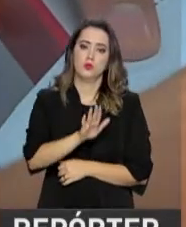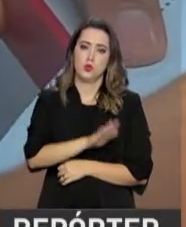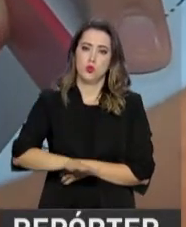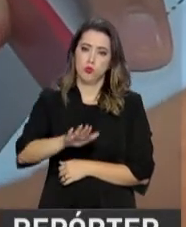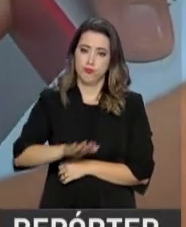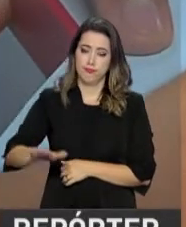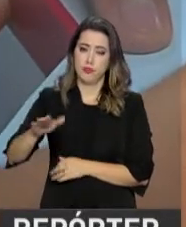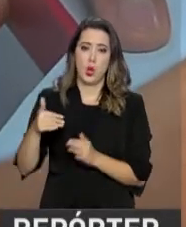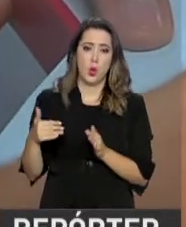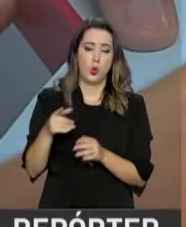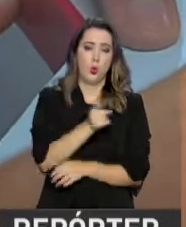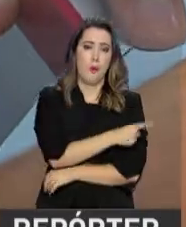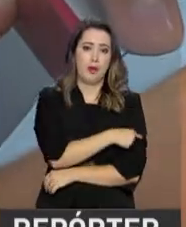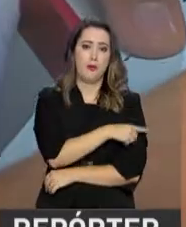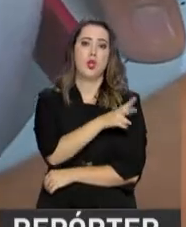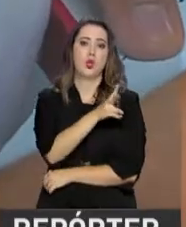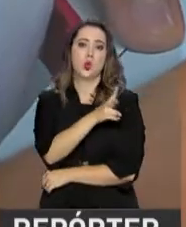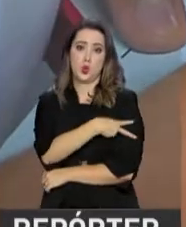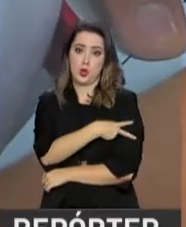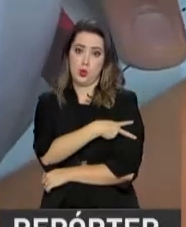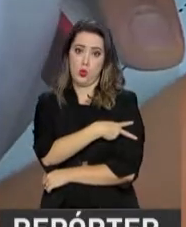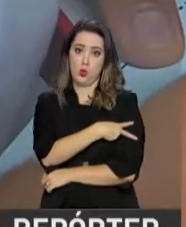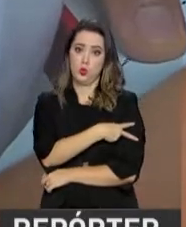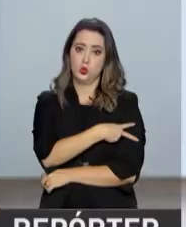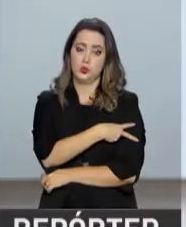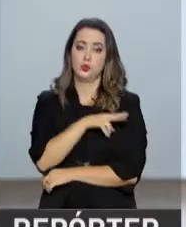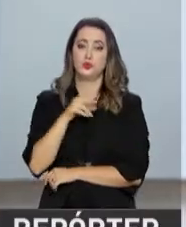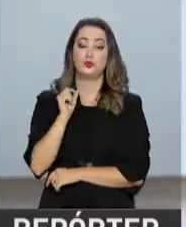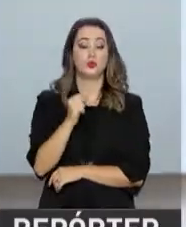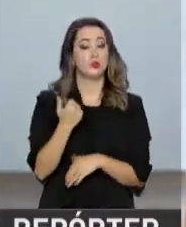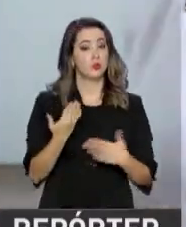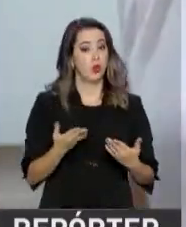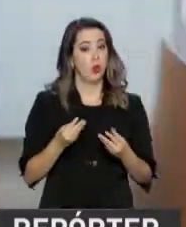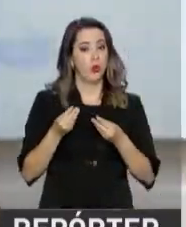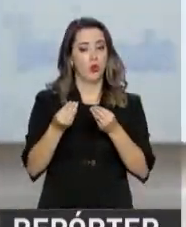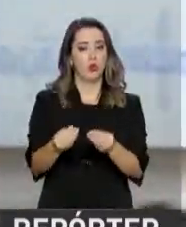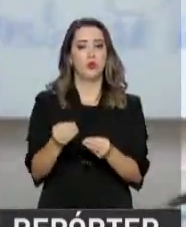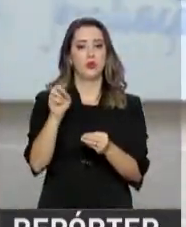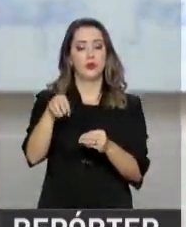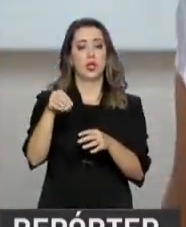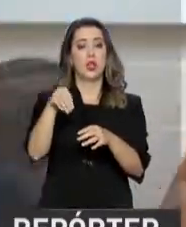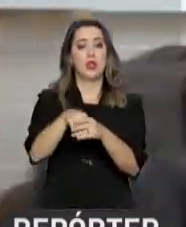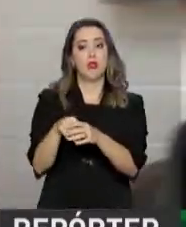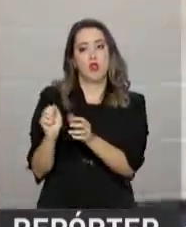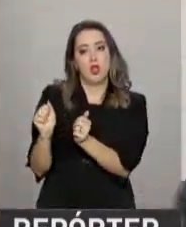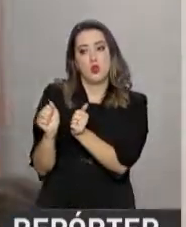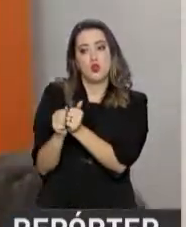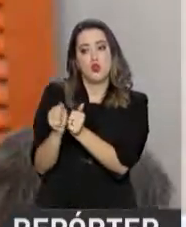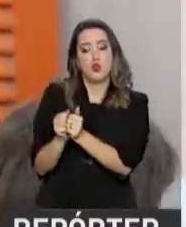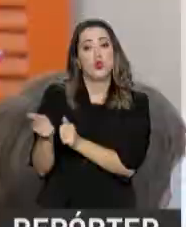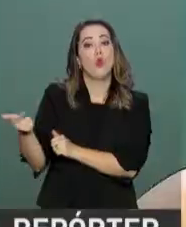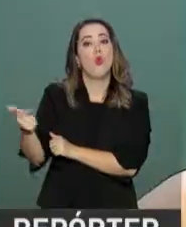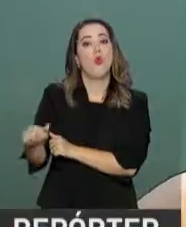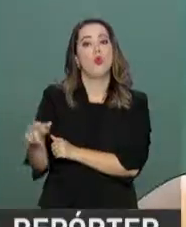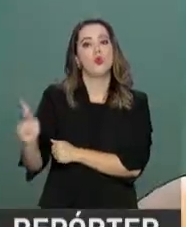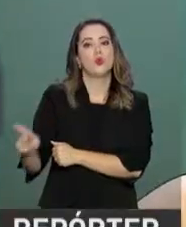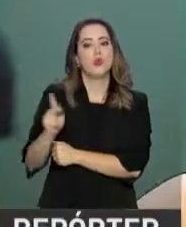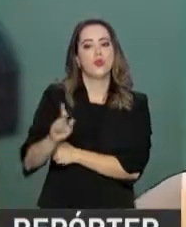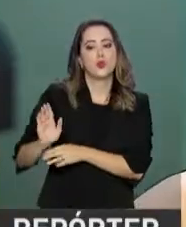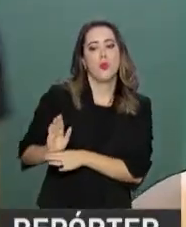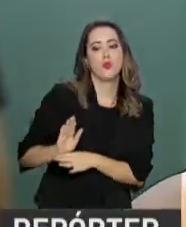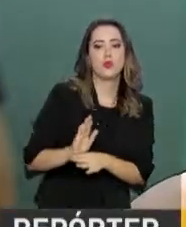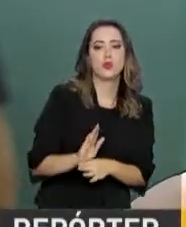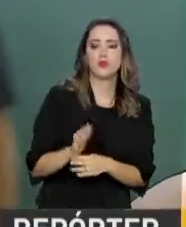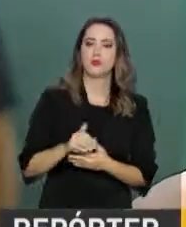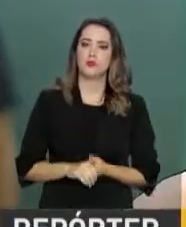do 1º e do 2º ano do ensino fundamental colocando em sala de aula um professor auxiliar quando a gente consegue